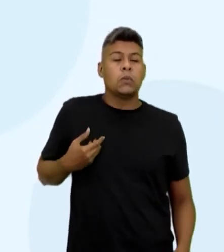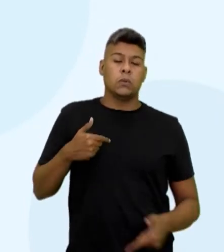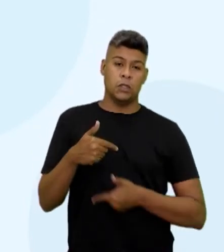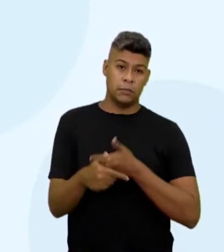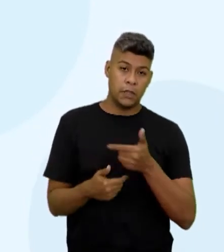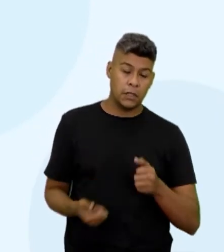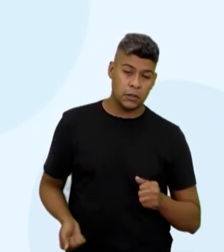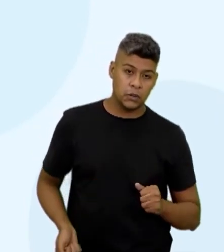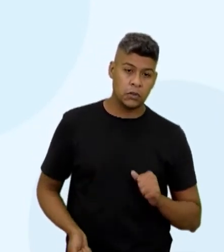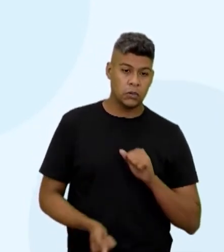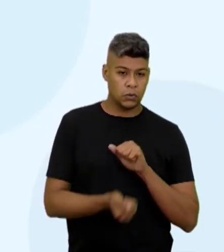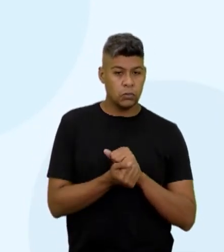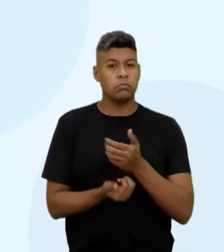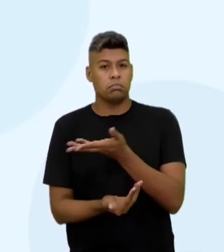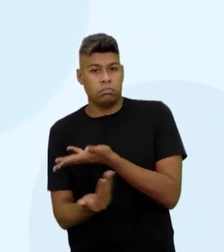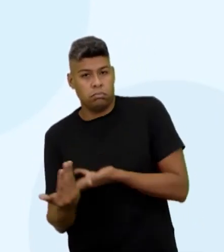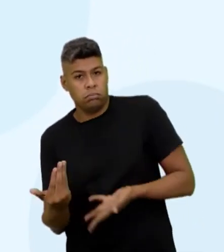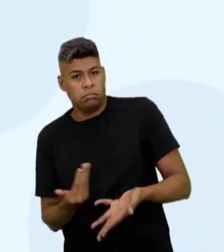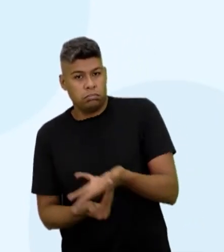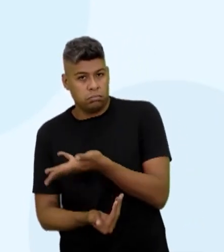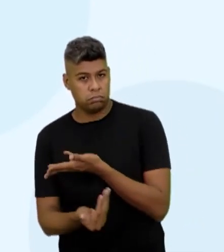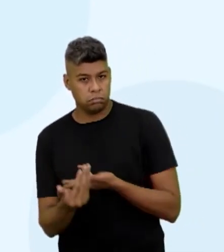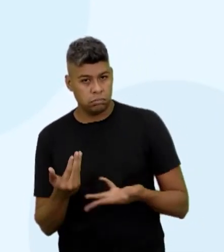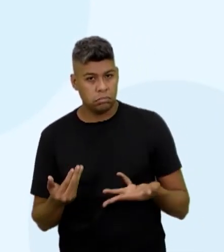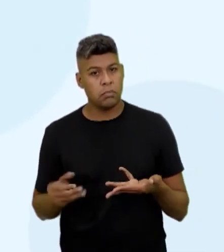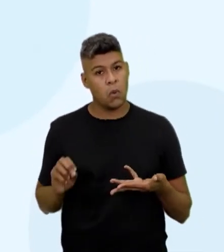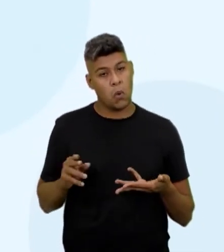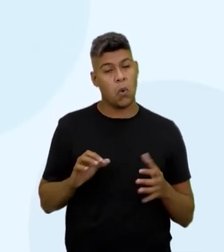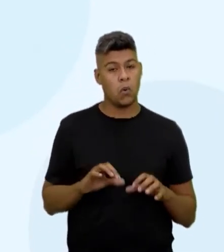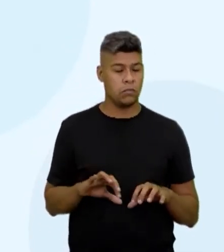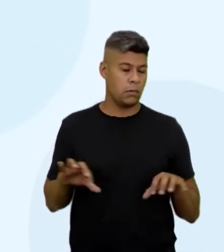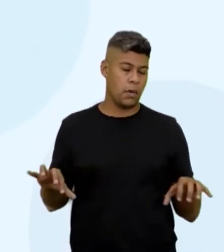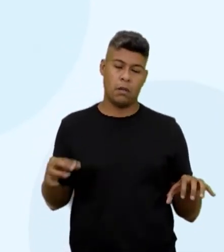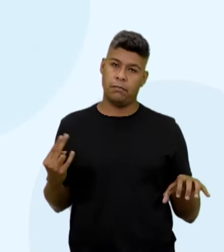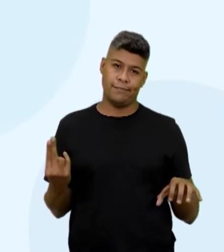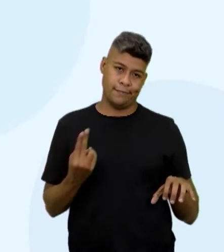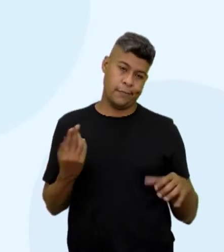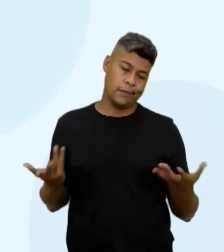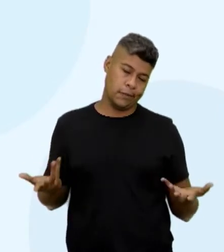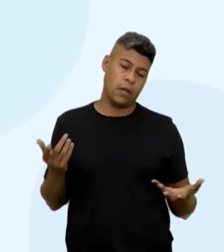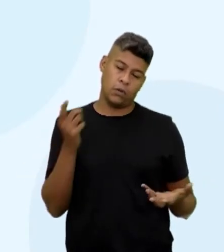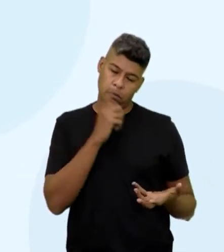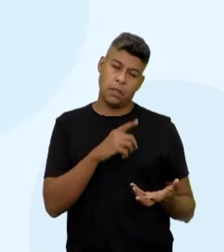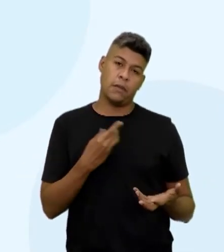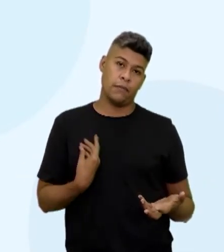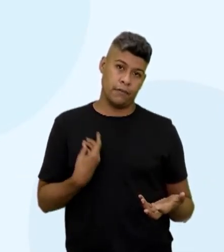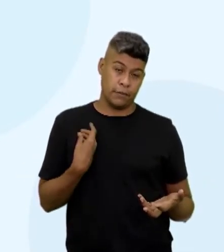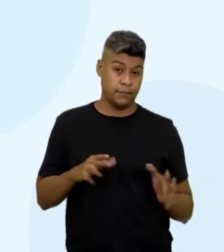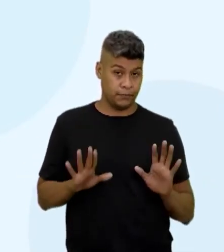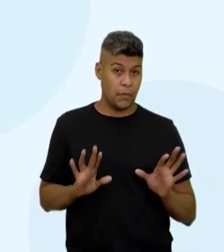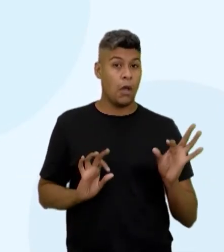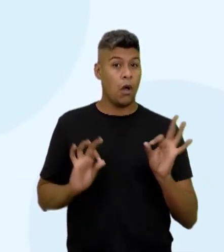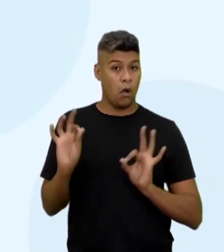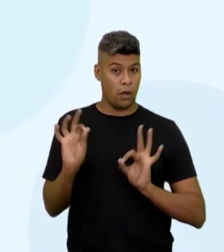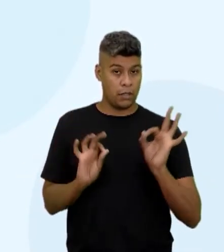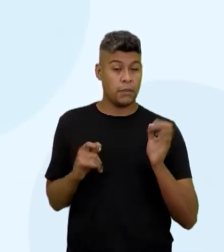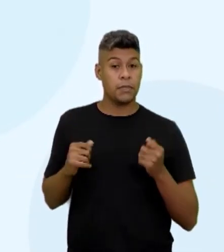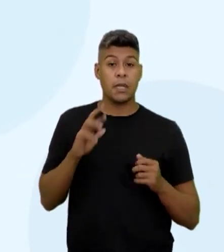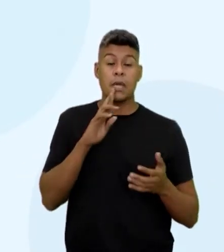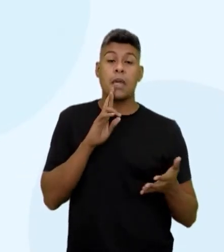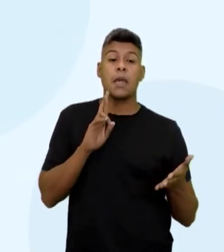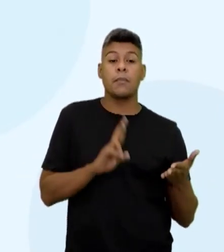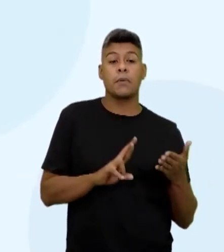trabalhando juntos cooperativamente do prestando todos separados né aí para se organizar Vocês precisam